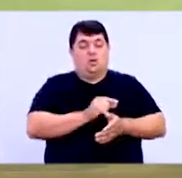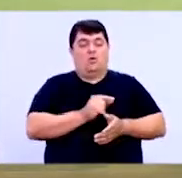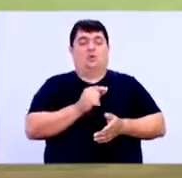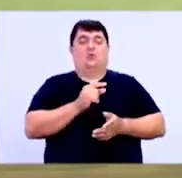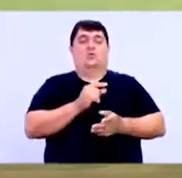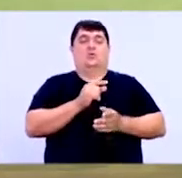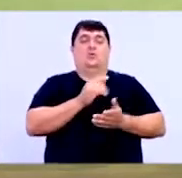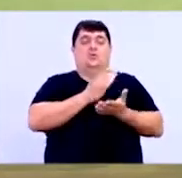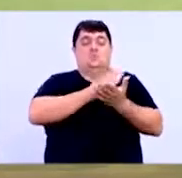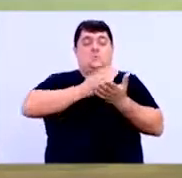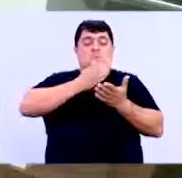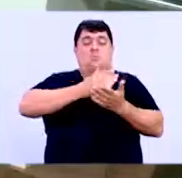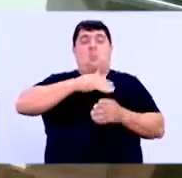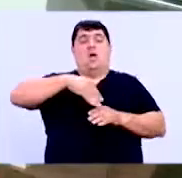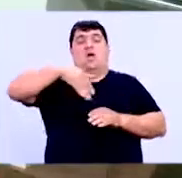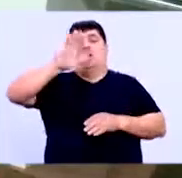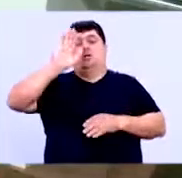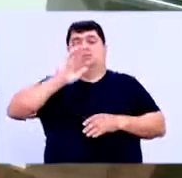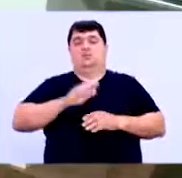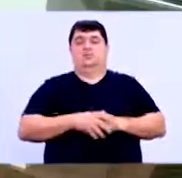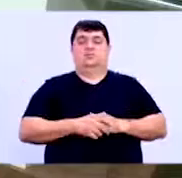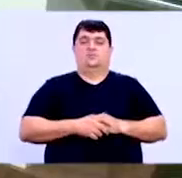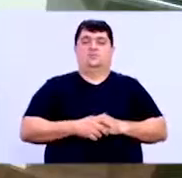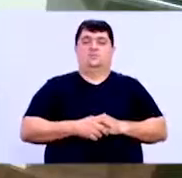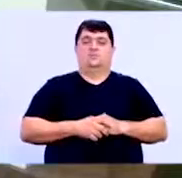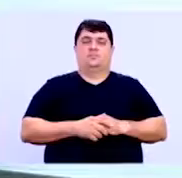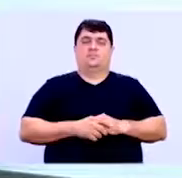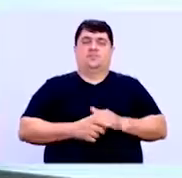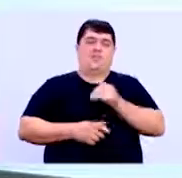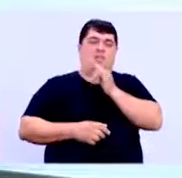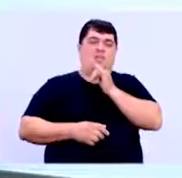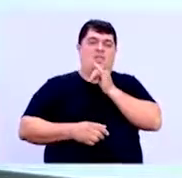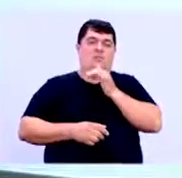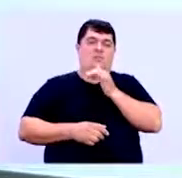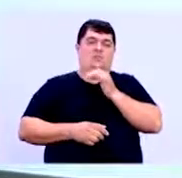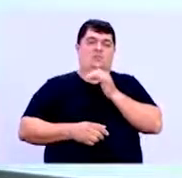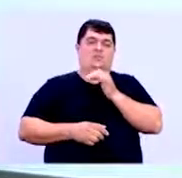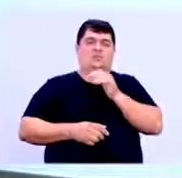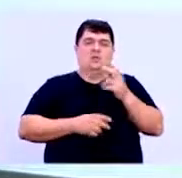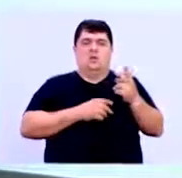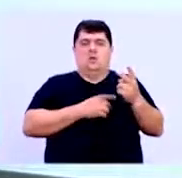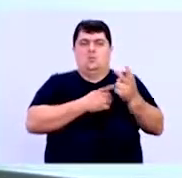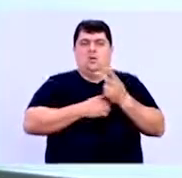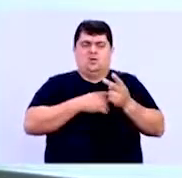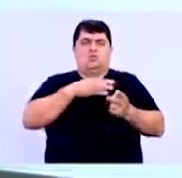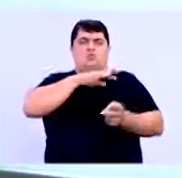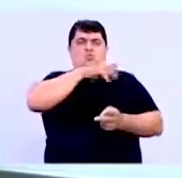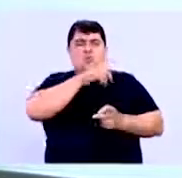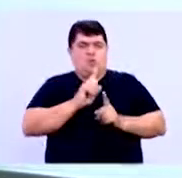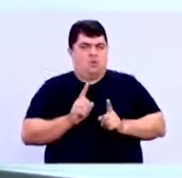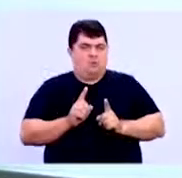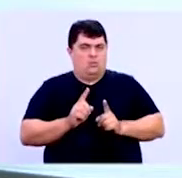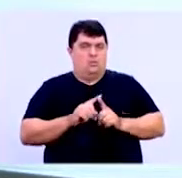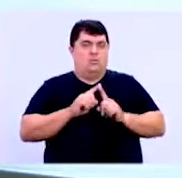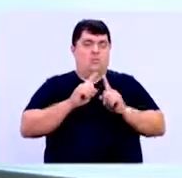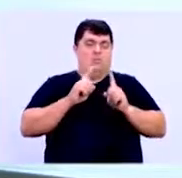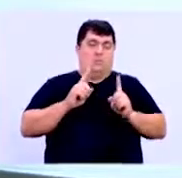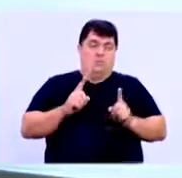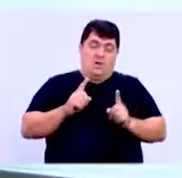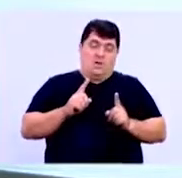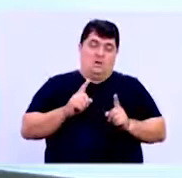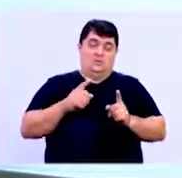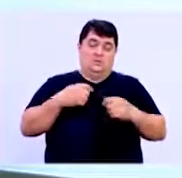deixando muito claro, né? A gente não quer colocar que um empréstimo é ruim. Uhum. A gente quer deixar claro que